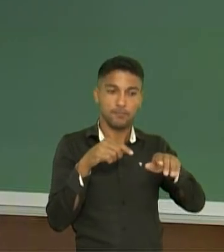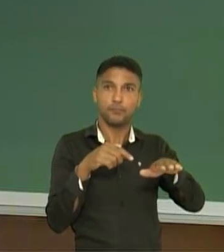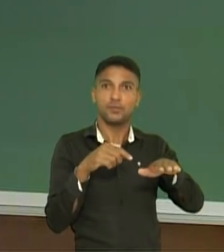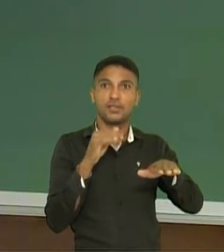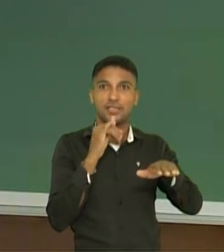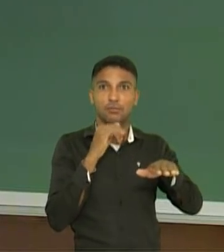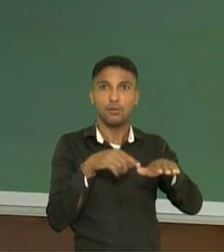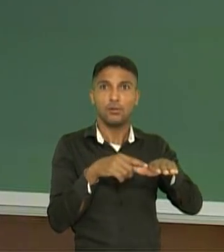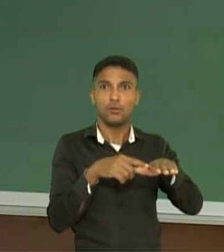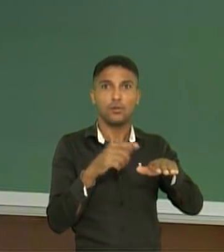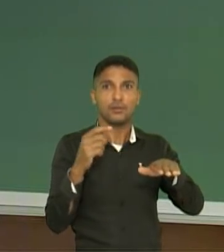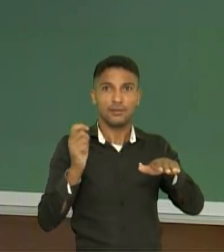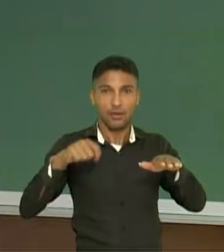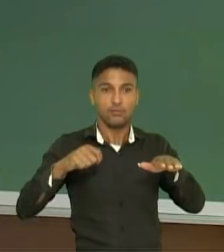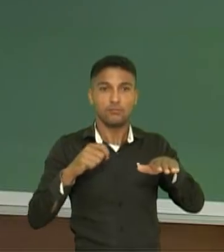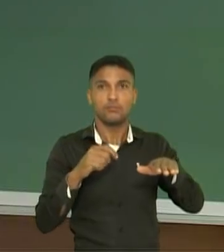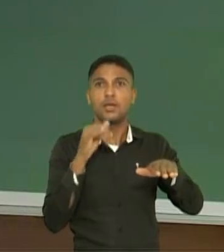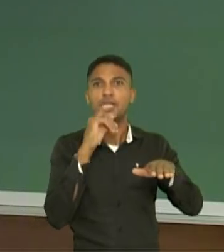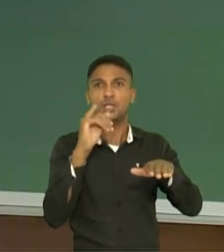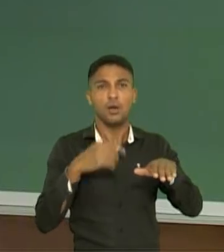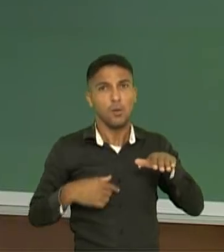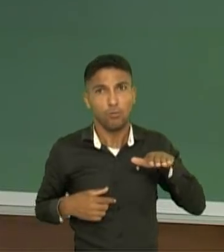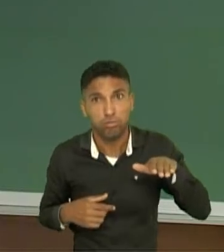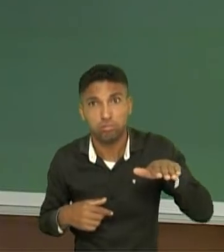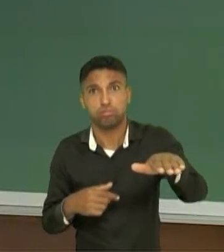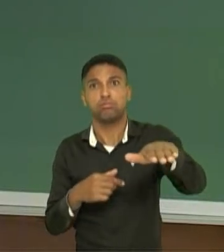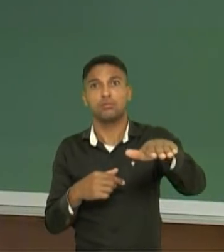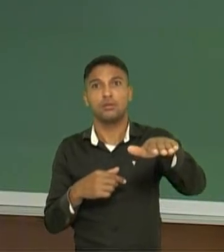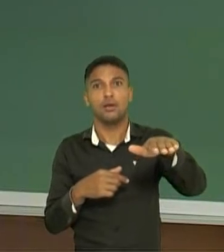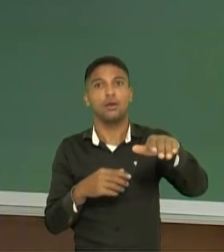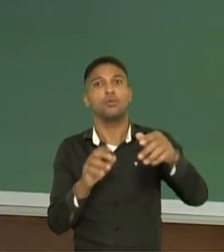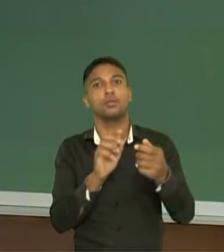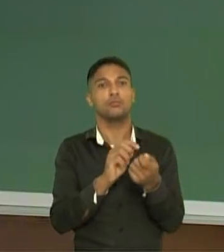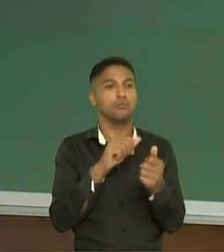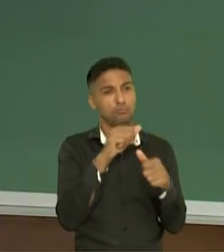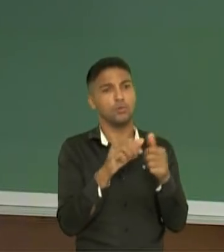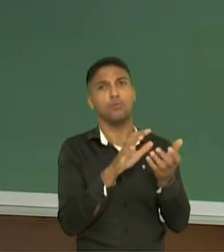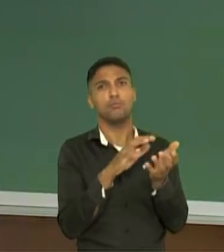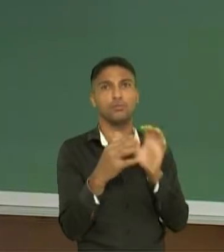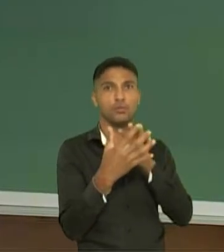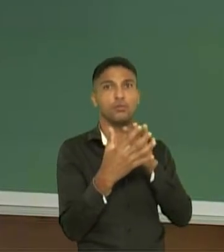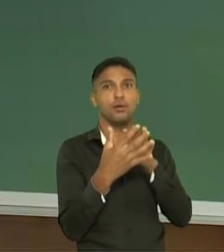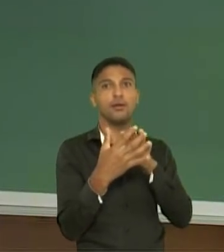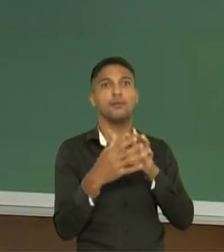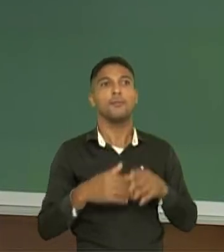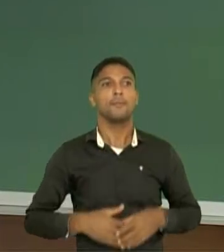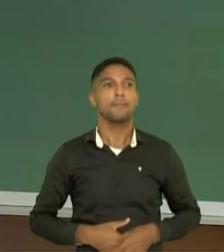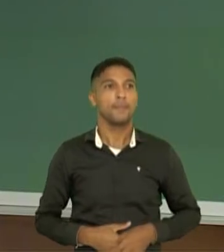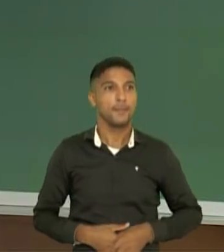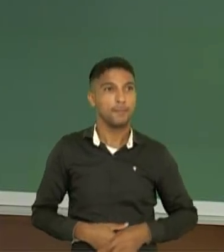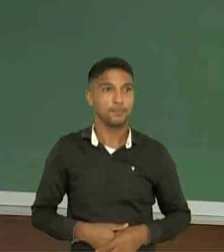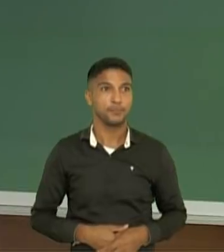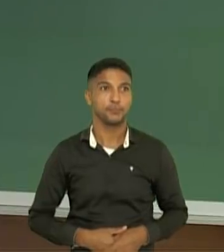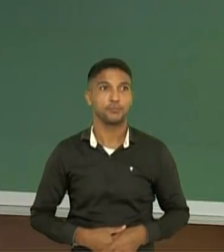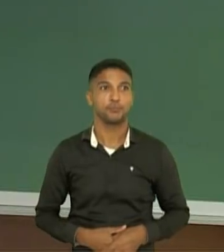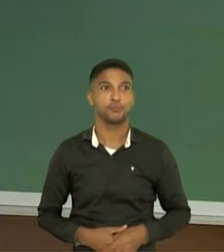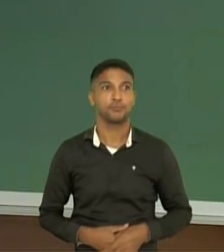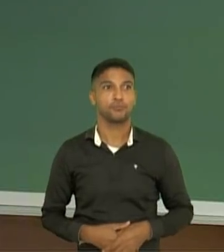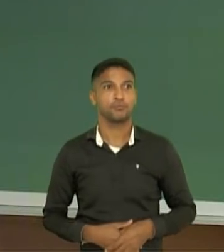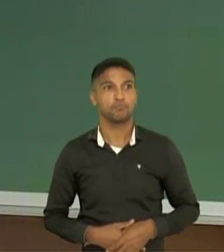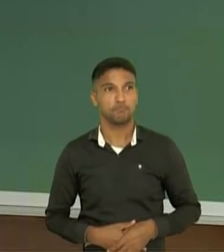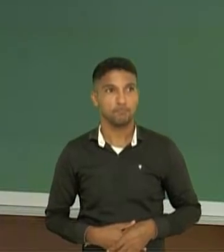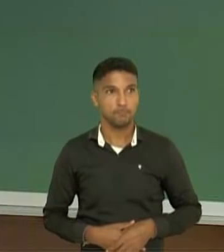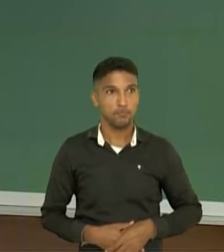a alternativa B já começa errada, né? Falou trabalho, né? Mas em compensação, aceleração, campo magnético, força centrípeta e temperatura, né,